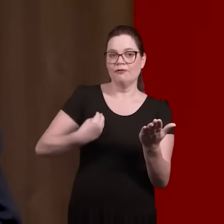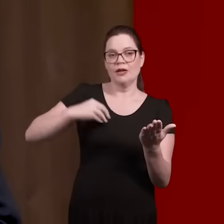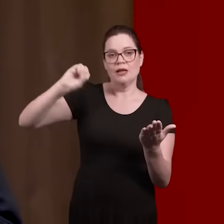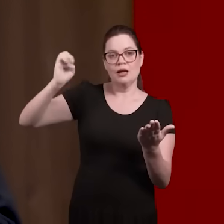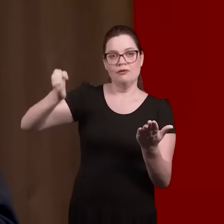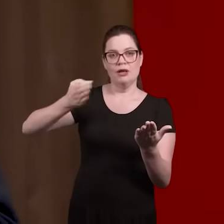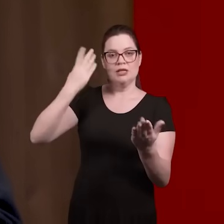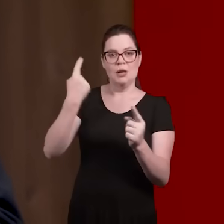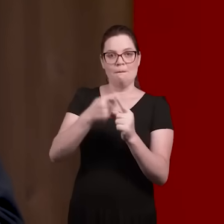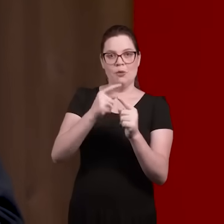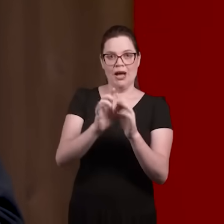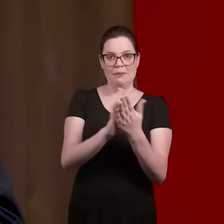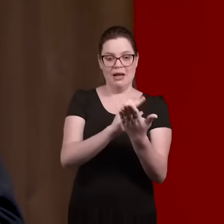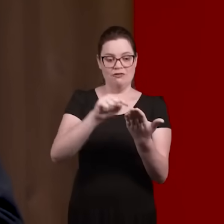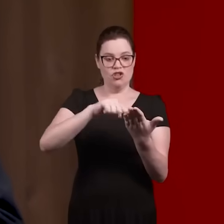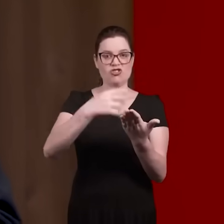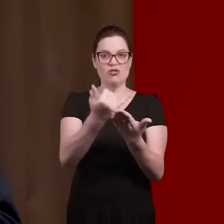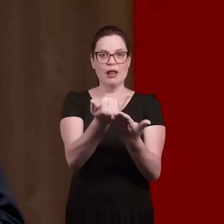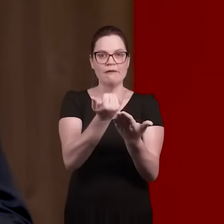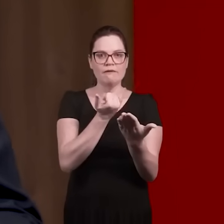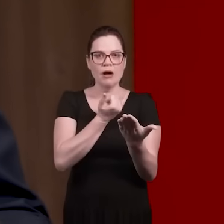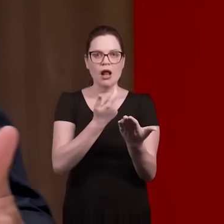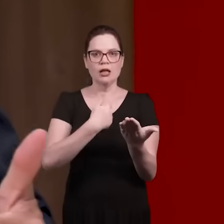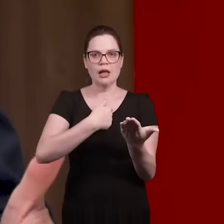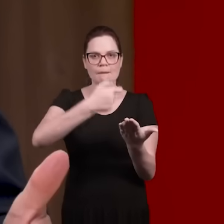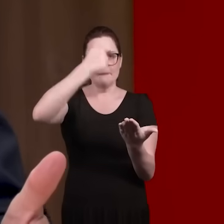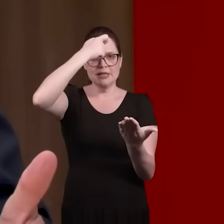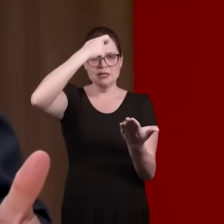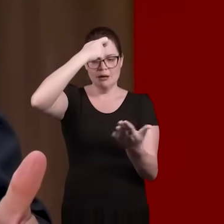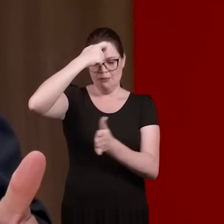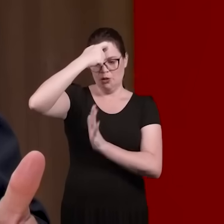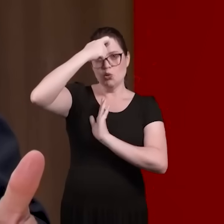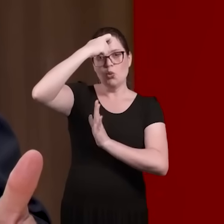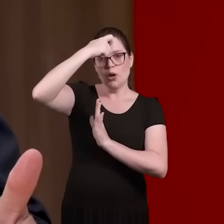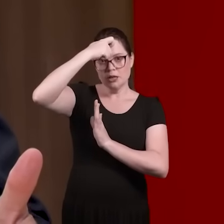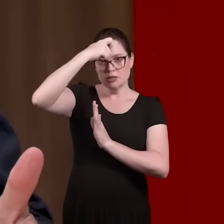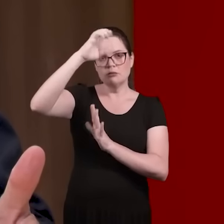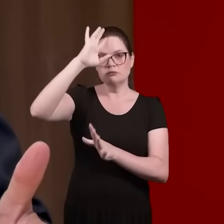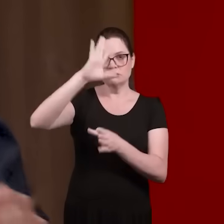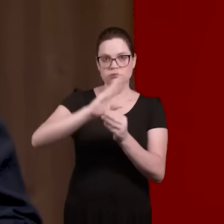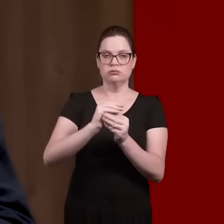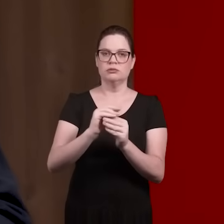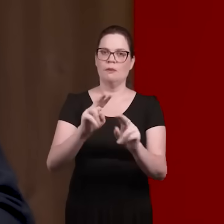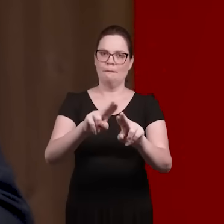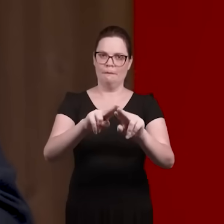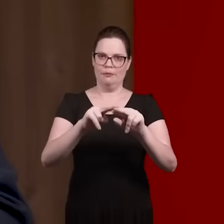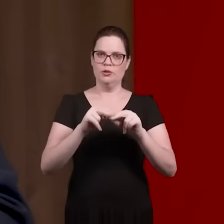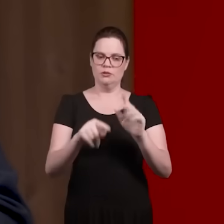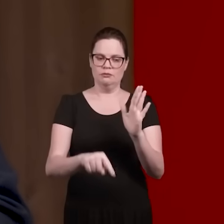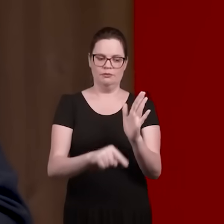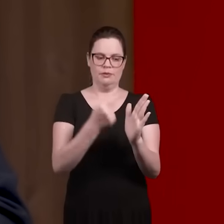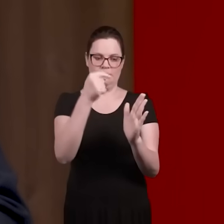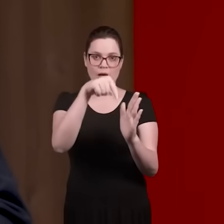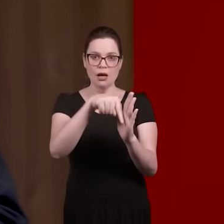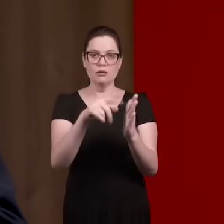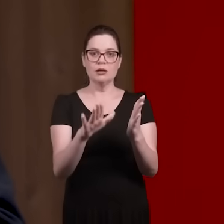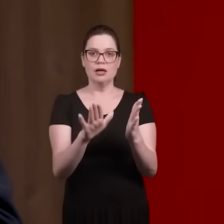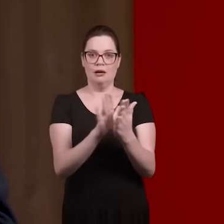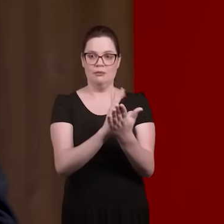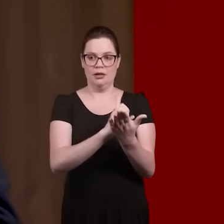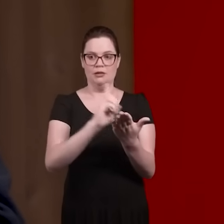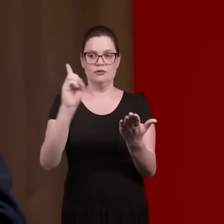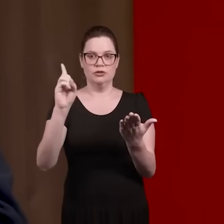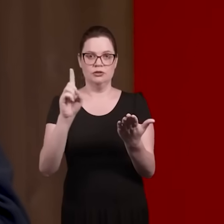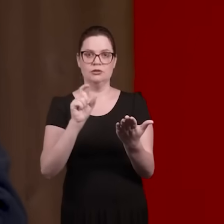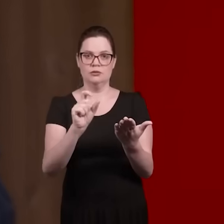discernir entre intenções dos pensamentos e intenções do coração. Ou seja, primeiro você vai julgar pela palavra, depois tem que discernir o